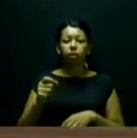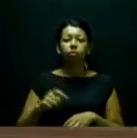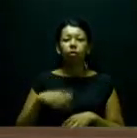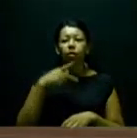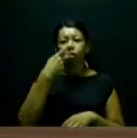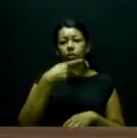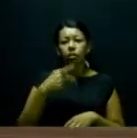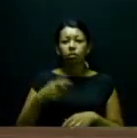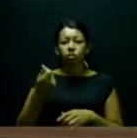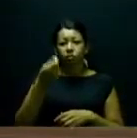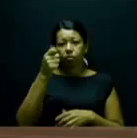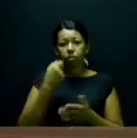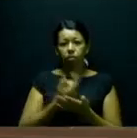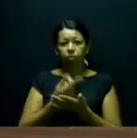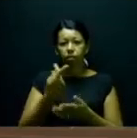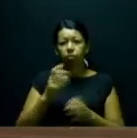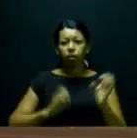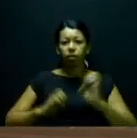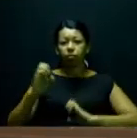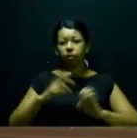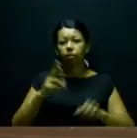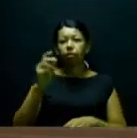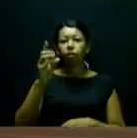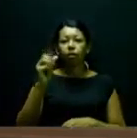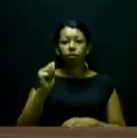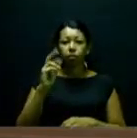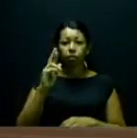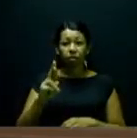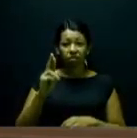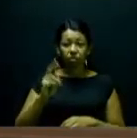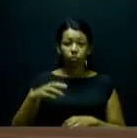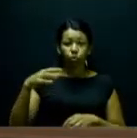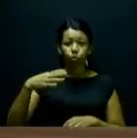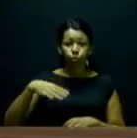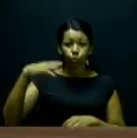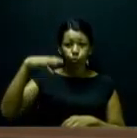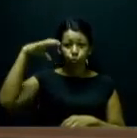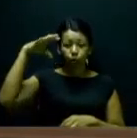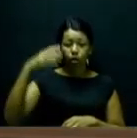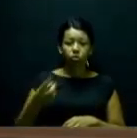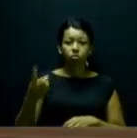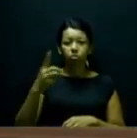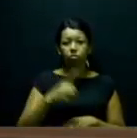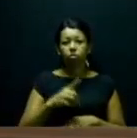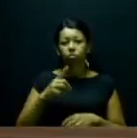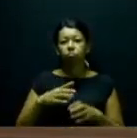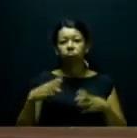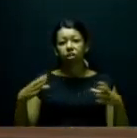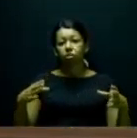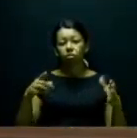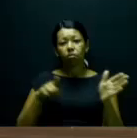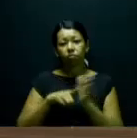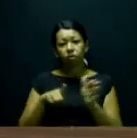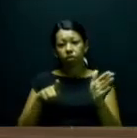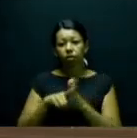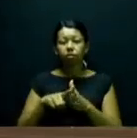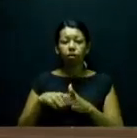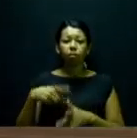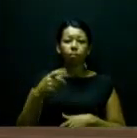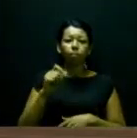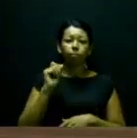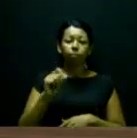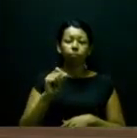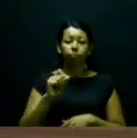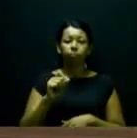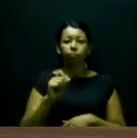valores pagos para a empresa de radares são muito elevados, demandando maior investigação, motivos pelos